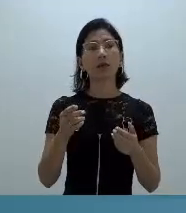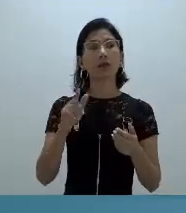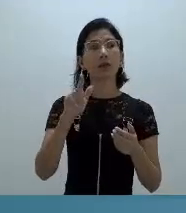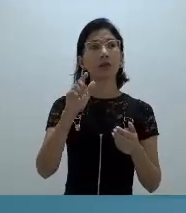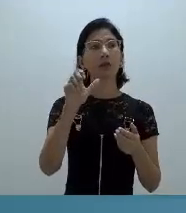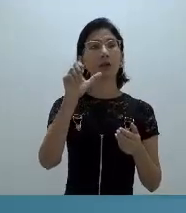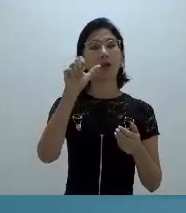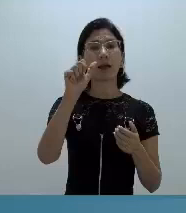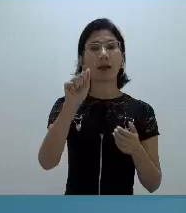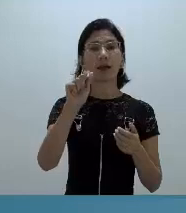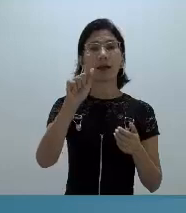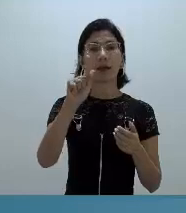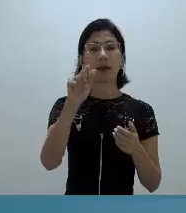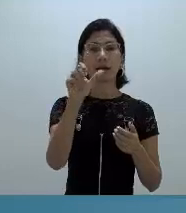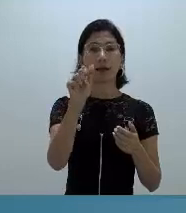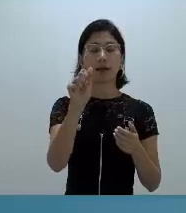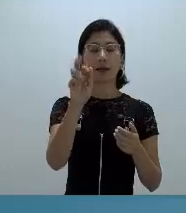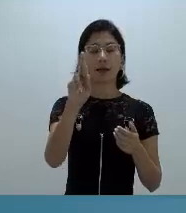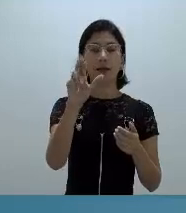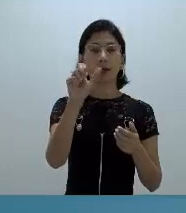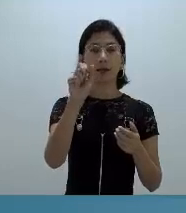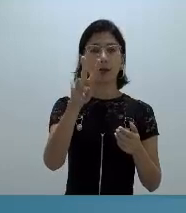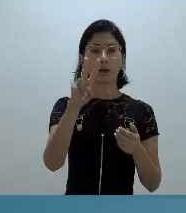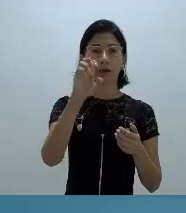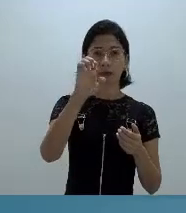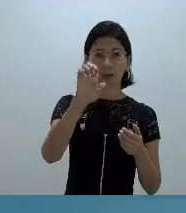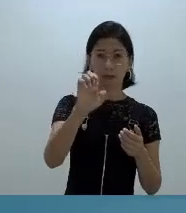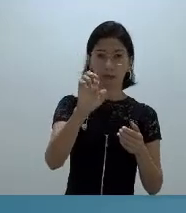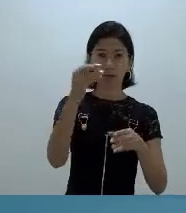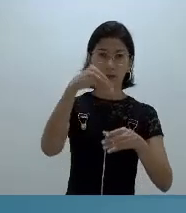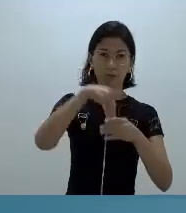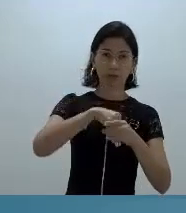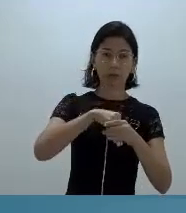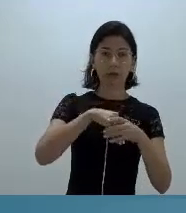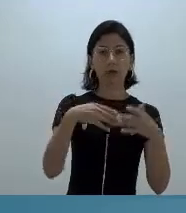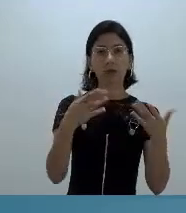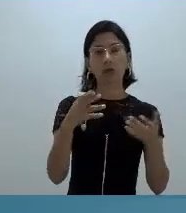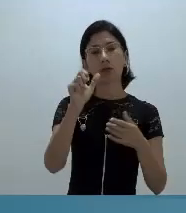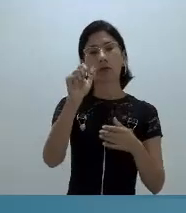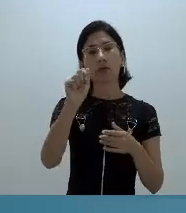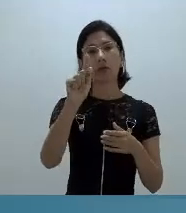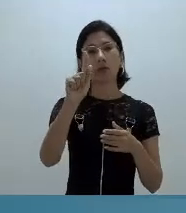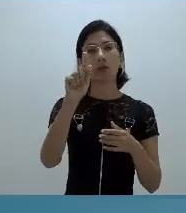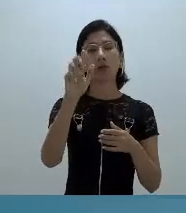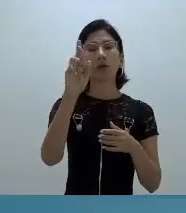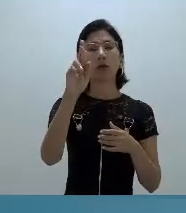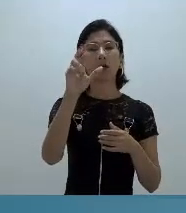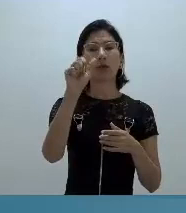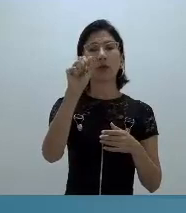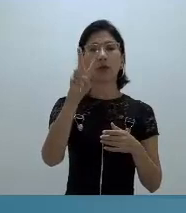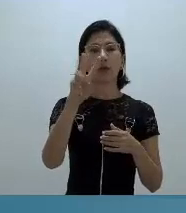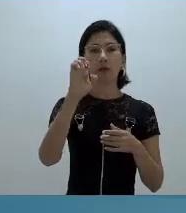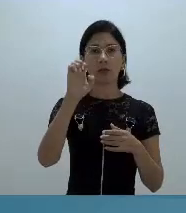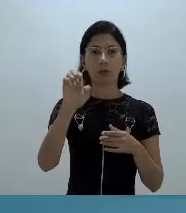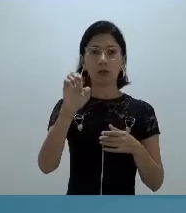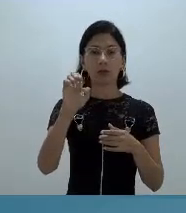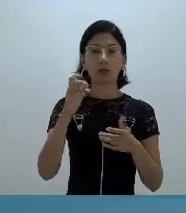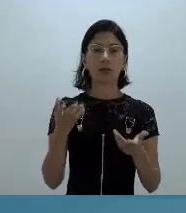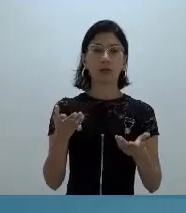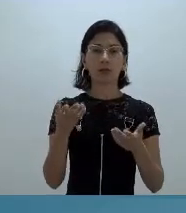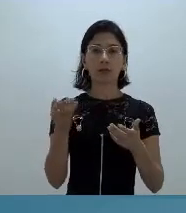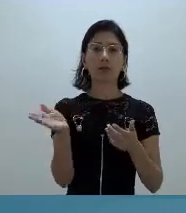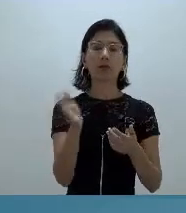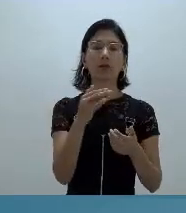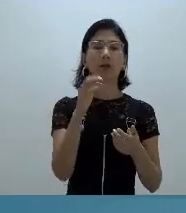agravo regimental, que é o parágrafo 4, interposto contra a decisão monocrática do relator, salvo